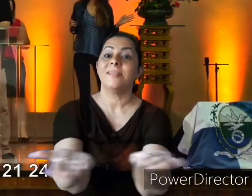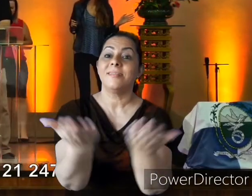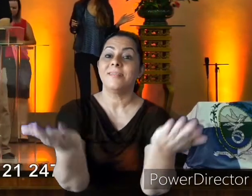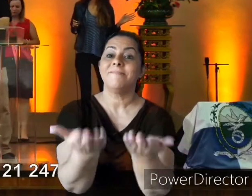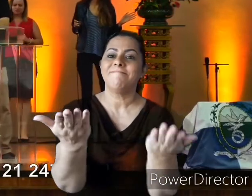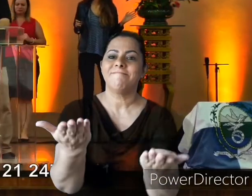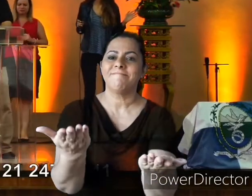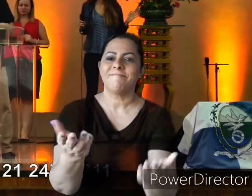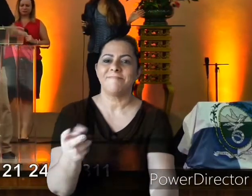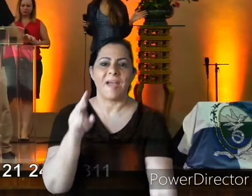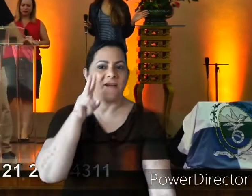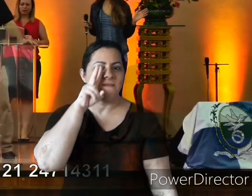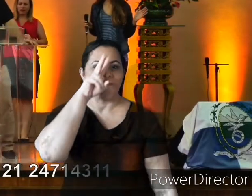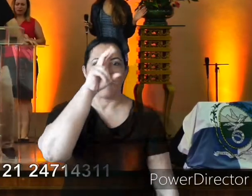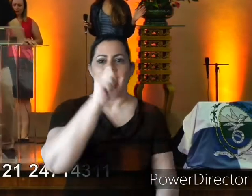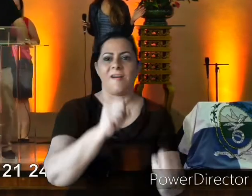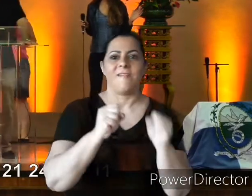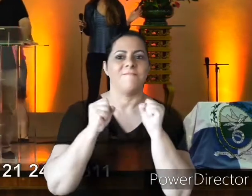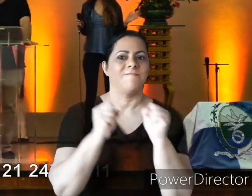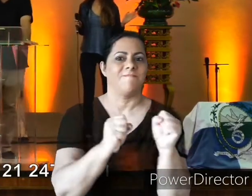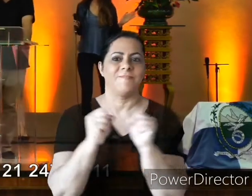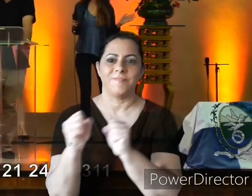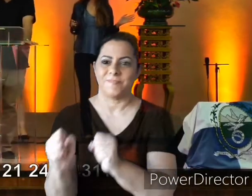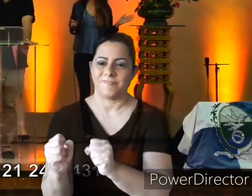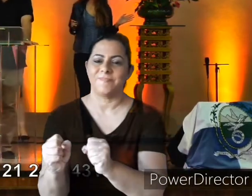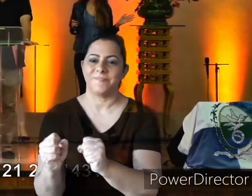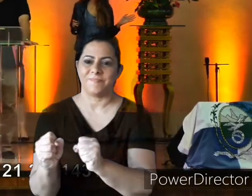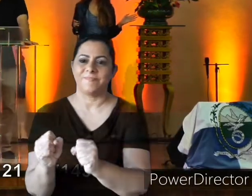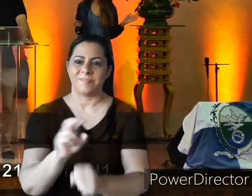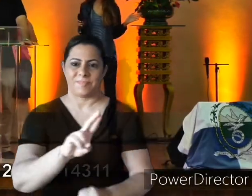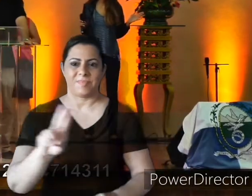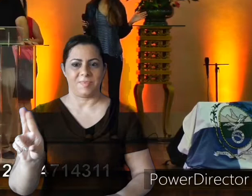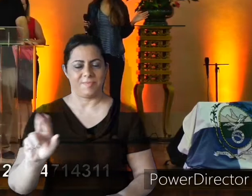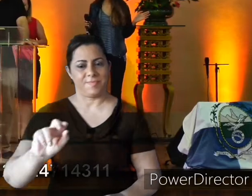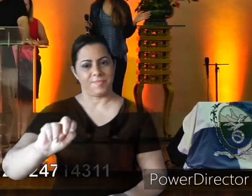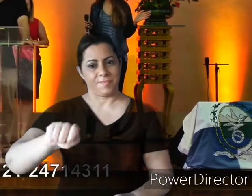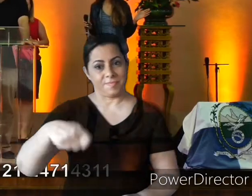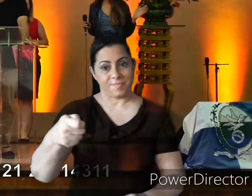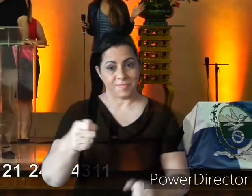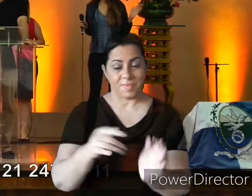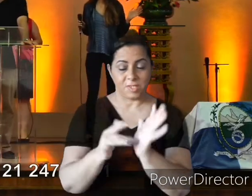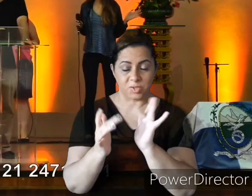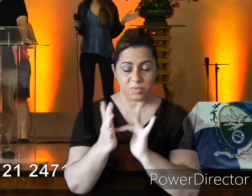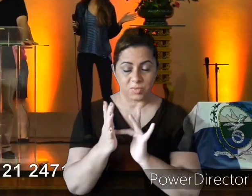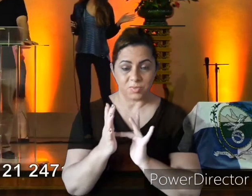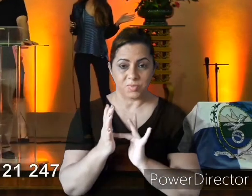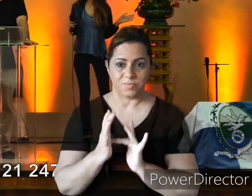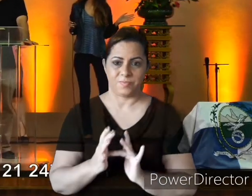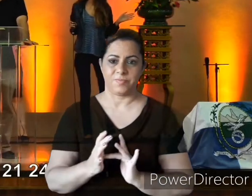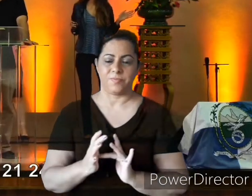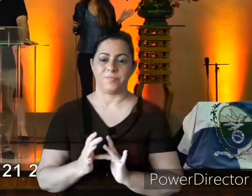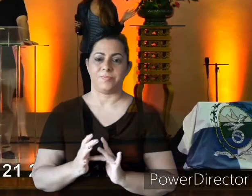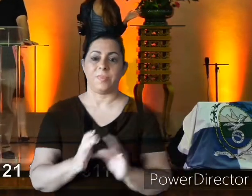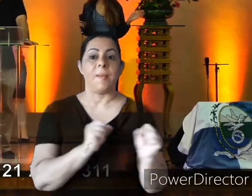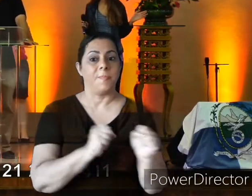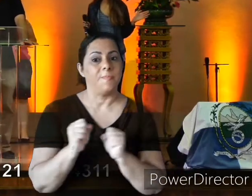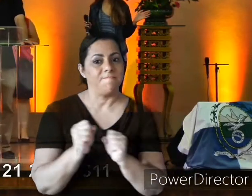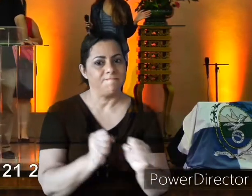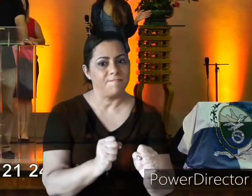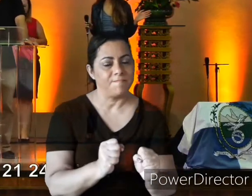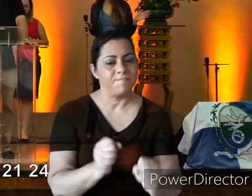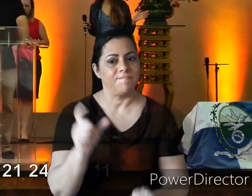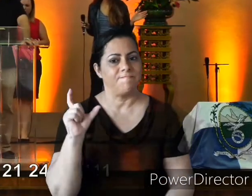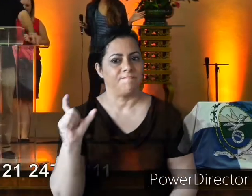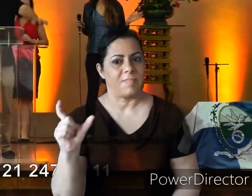na autoridade da palavra de Deus, na unção do Espírito Santo. E em